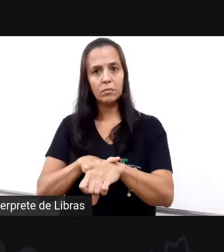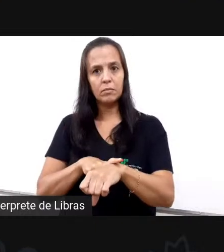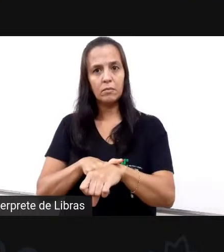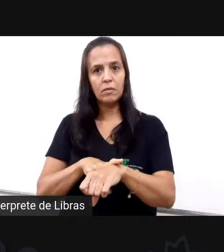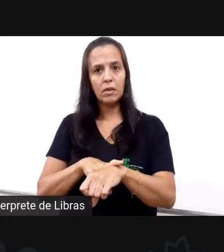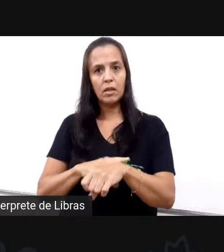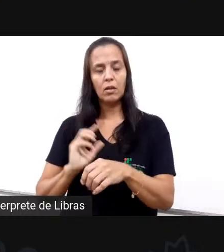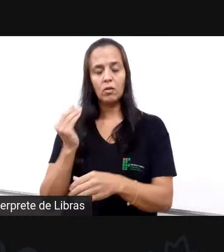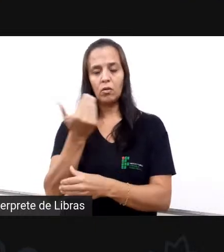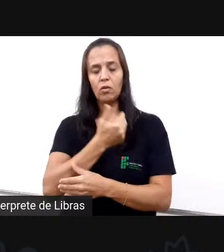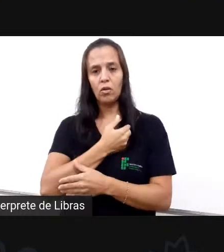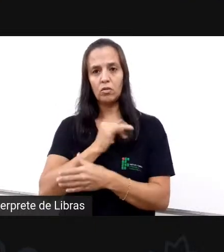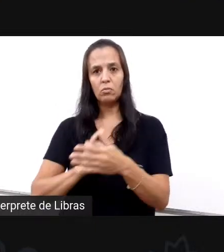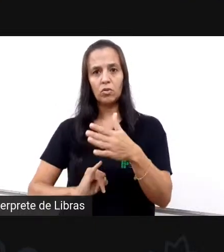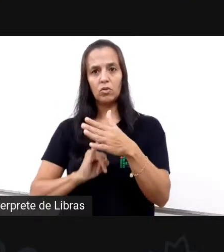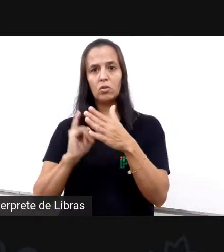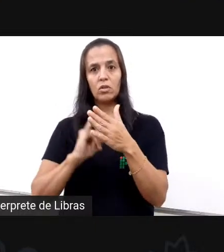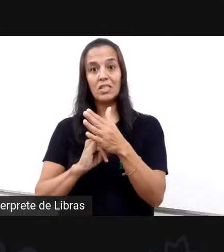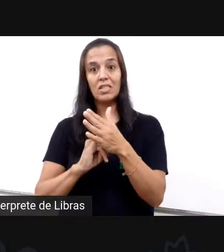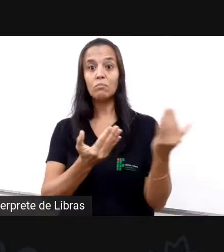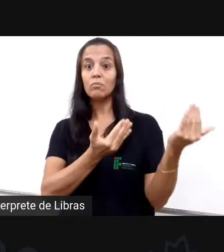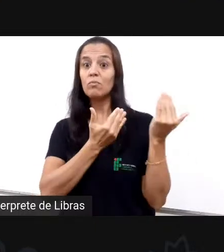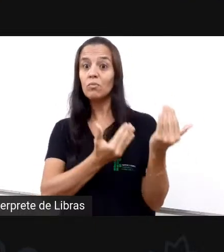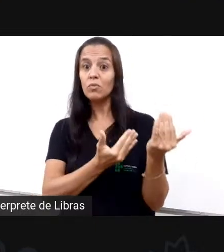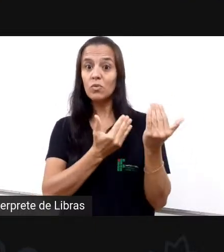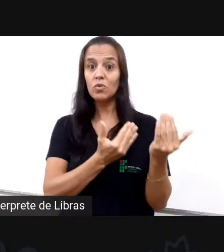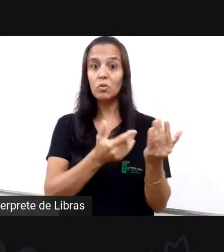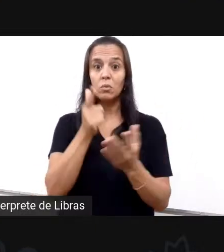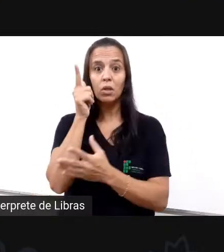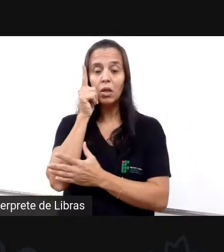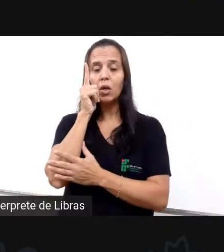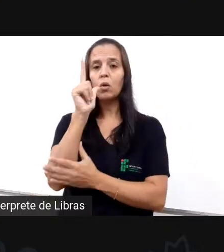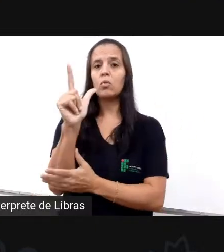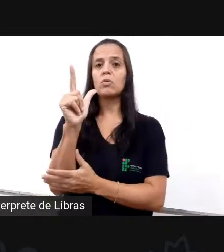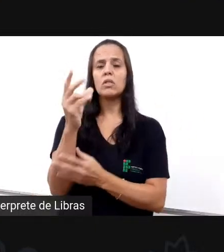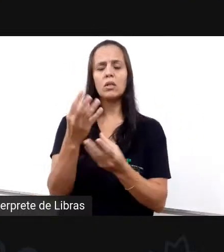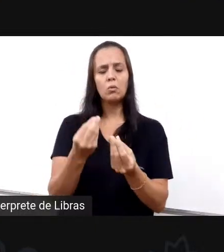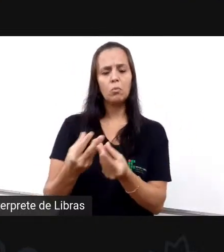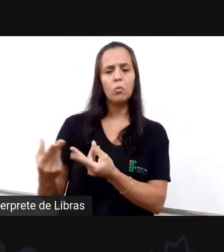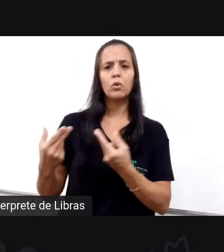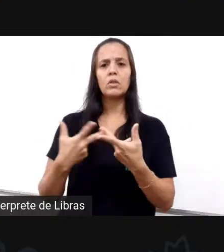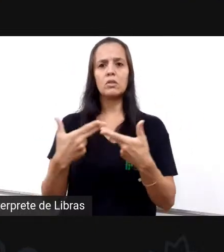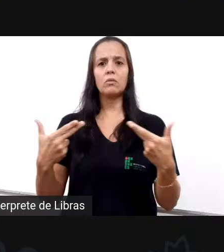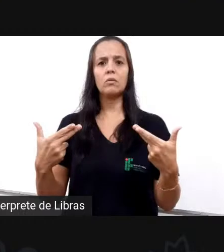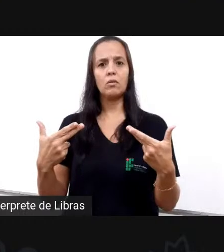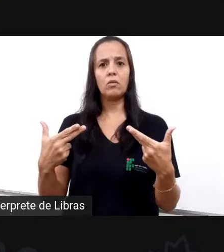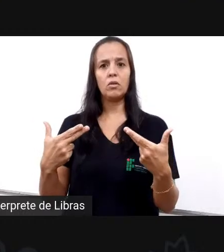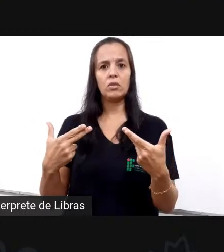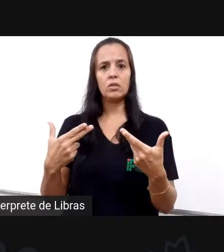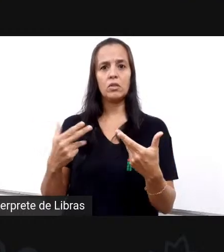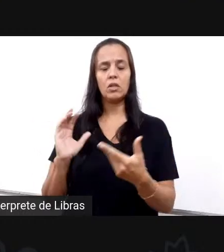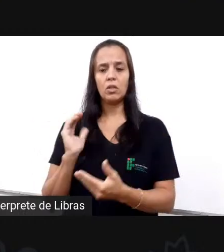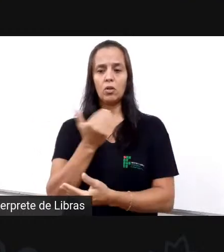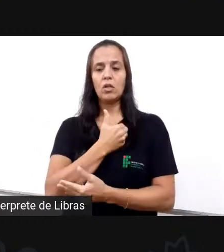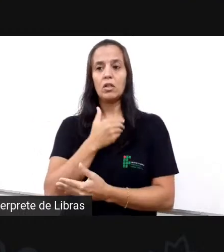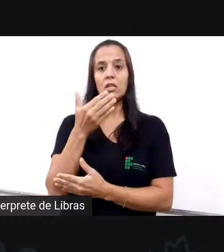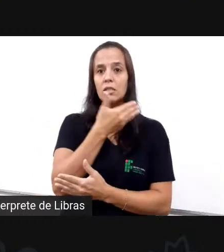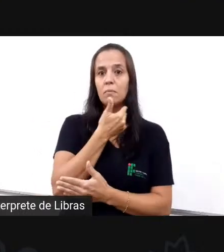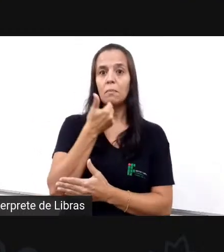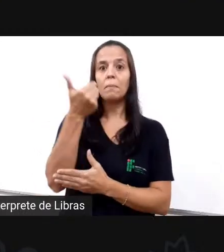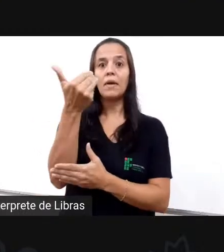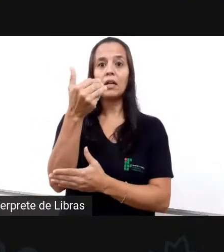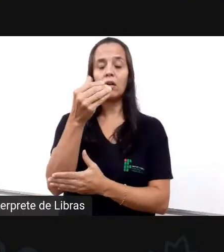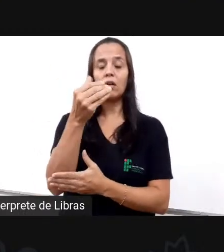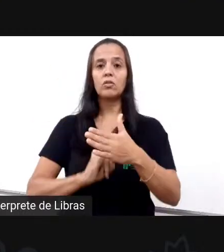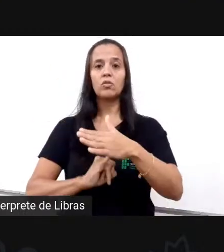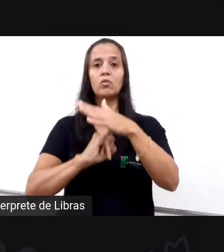uma instituição adolescente que já conseguiu muitas conquistas. Estamos entre as melhores instituições de